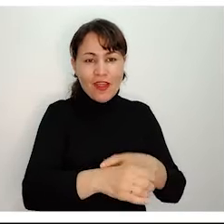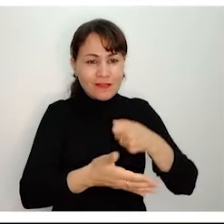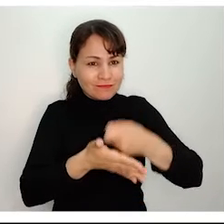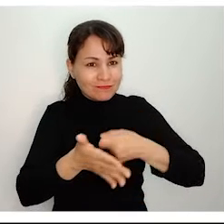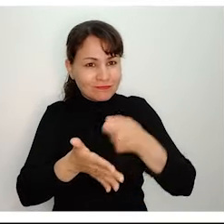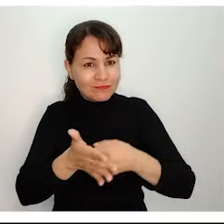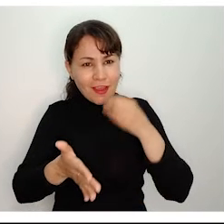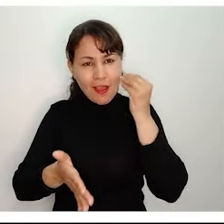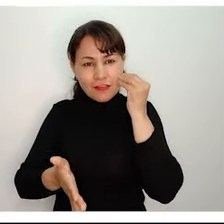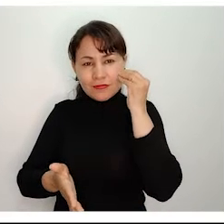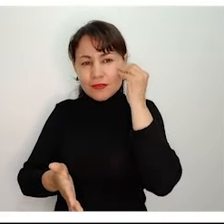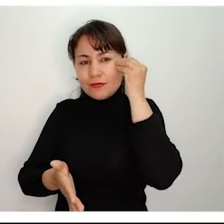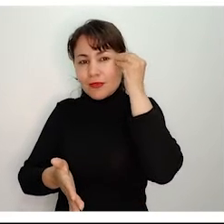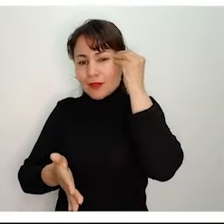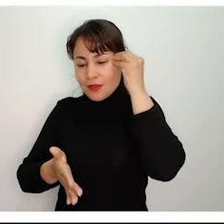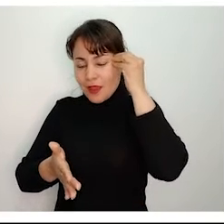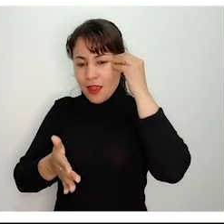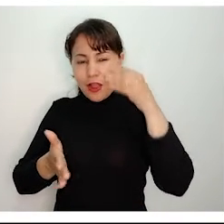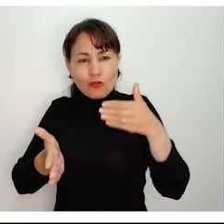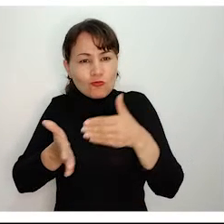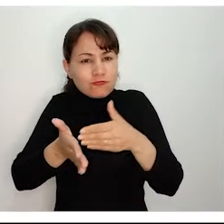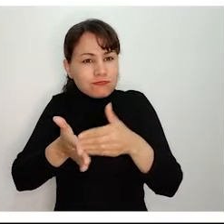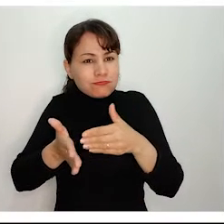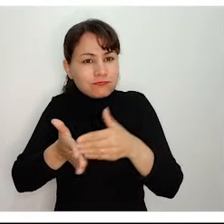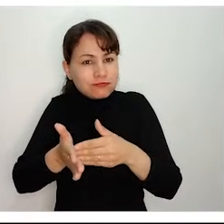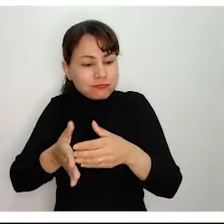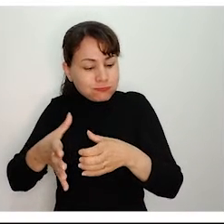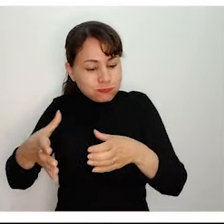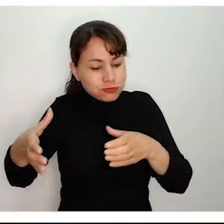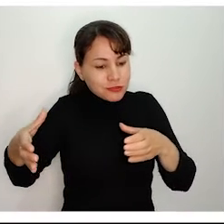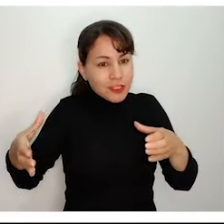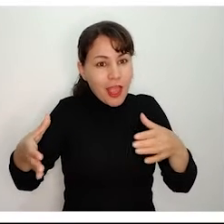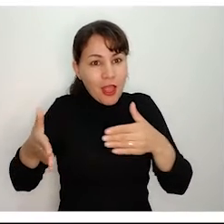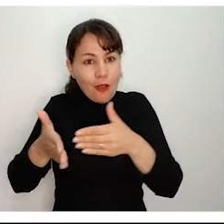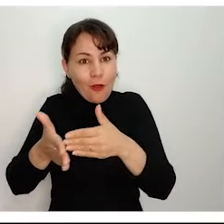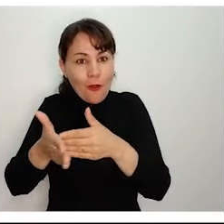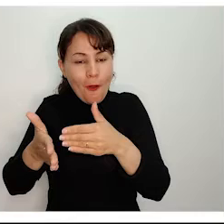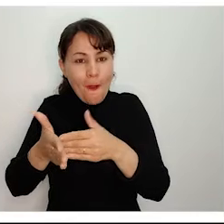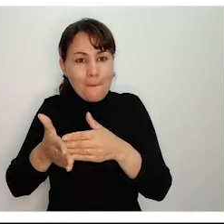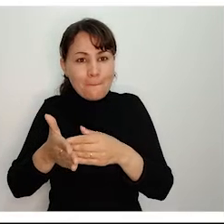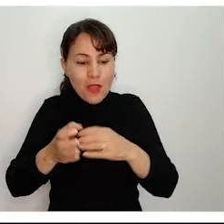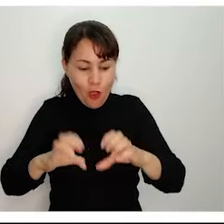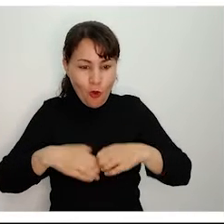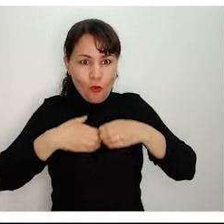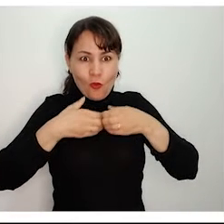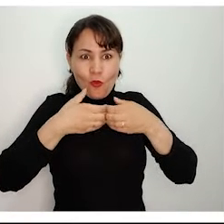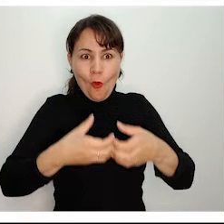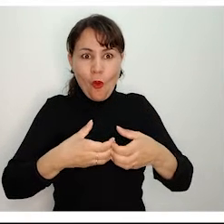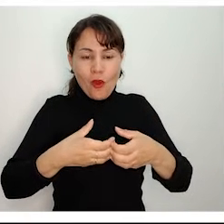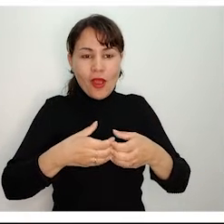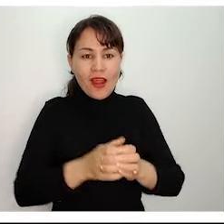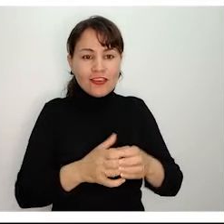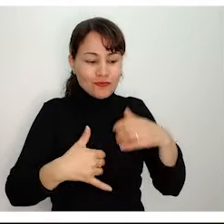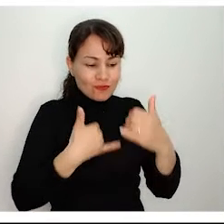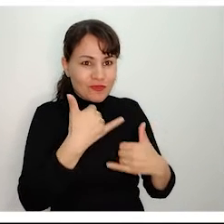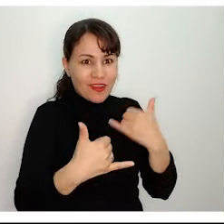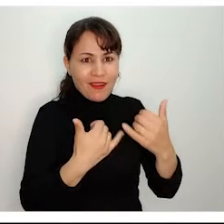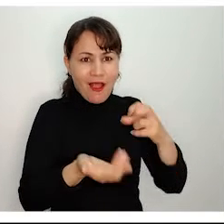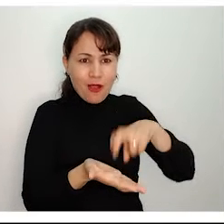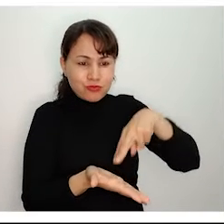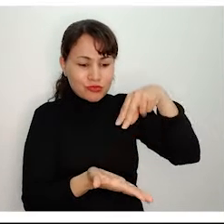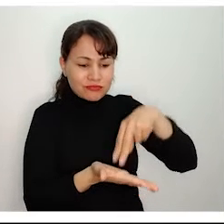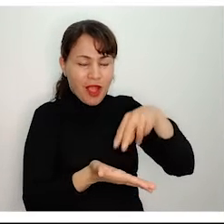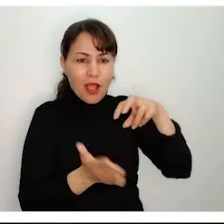momentos, testando os seus limites, ampliando os seus limites, adquirindo a sua coragem do brincar,